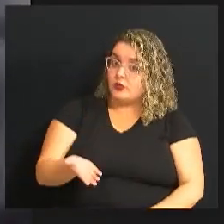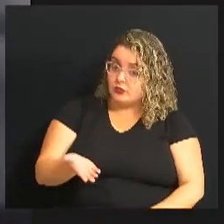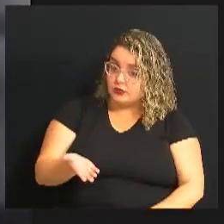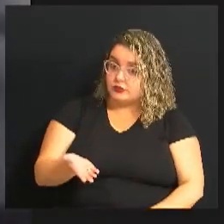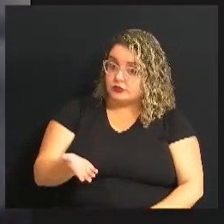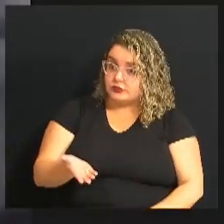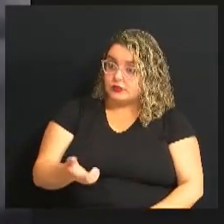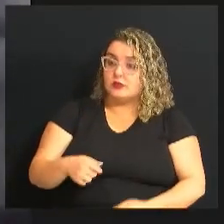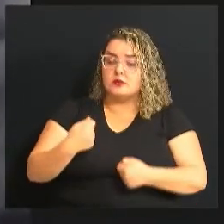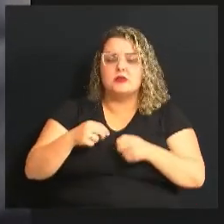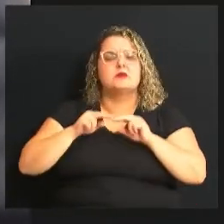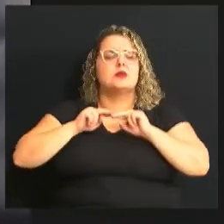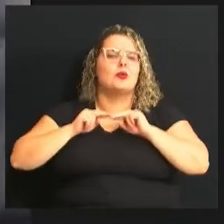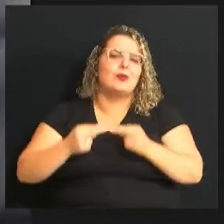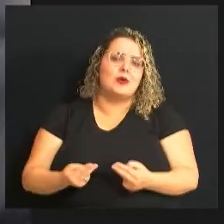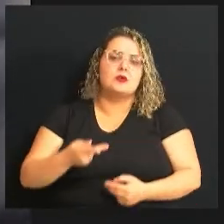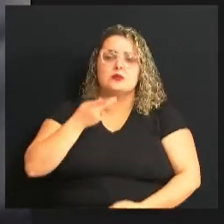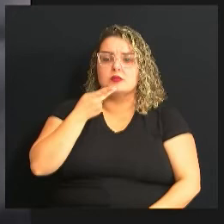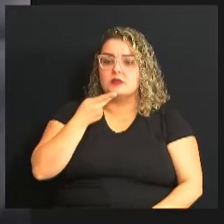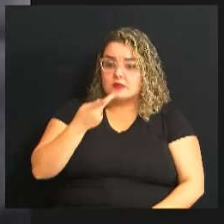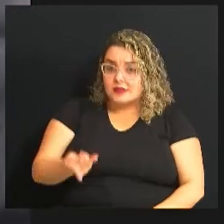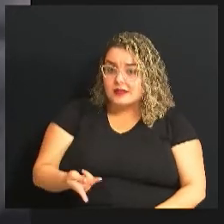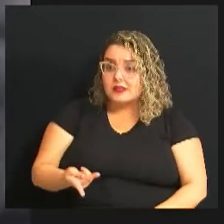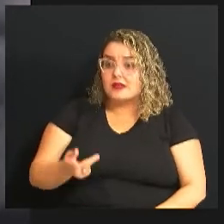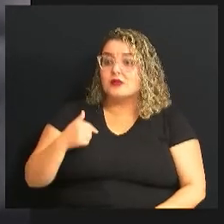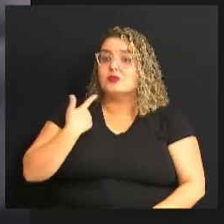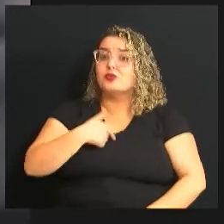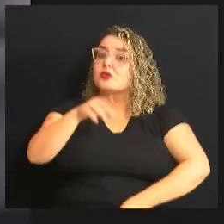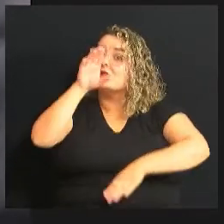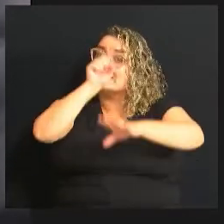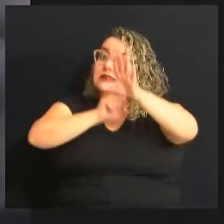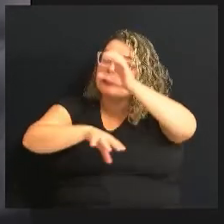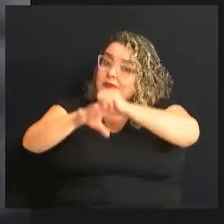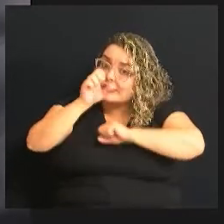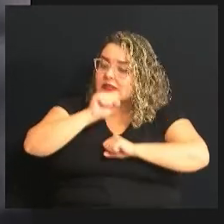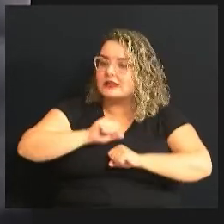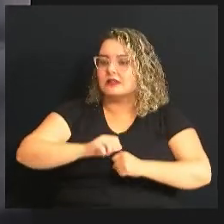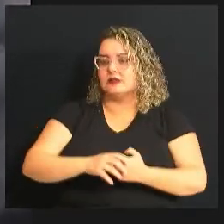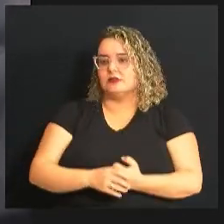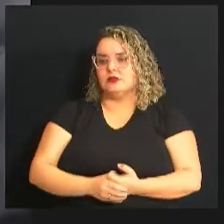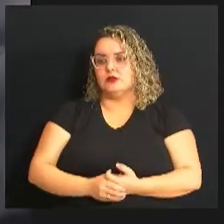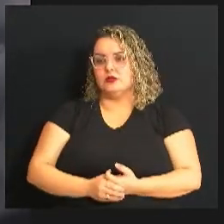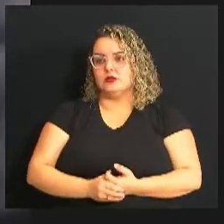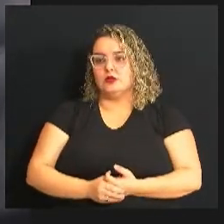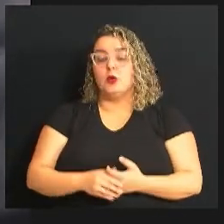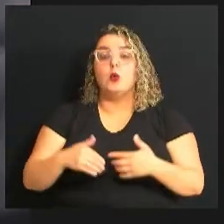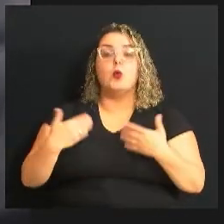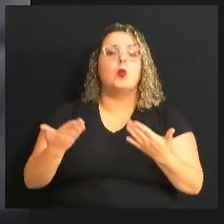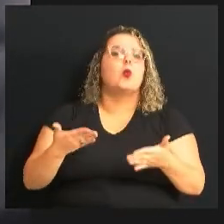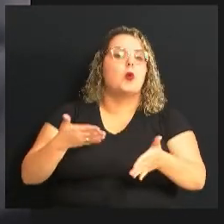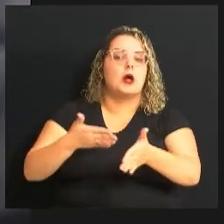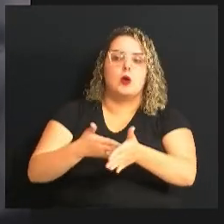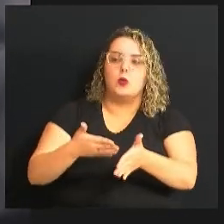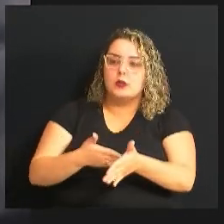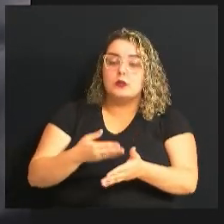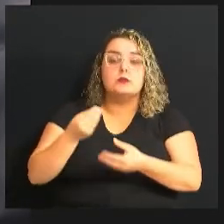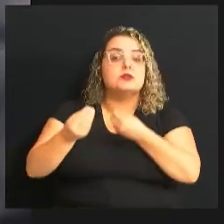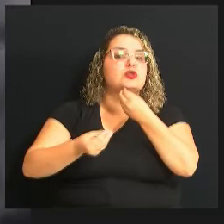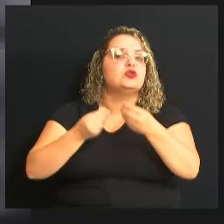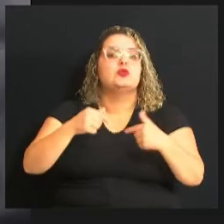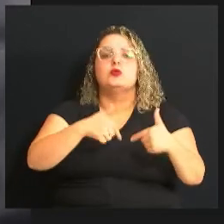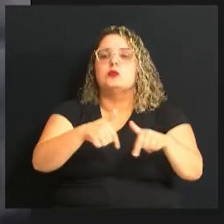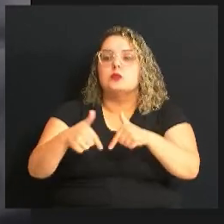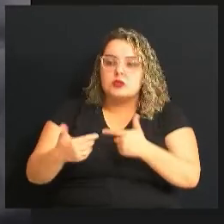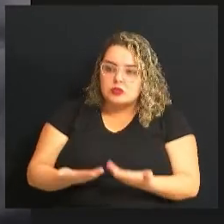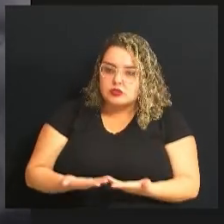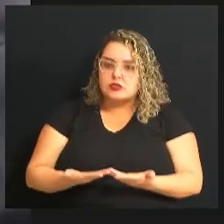humilde o suficiente para dizer isso. Nós estamos aprendendo qual é o limite e como trabalhar este